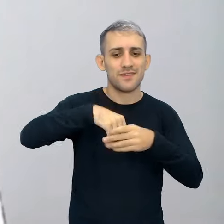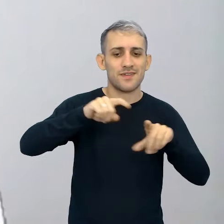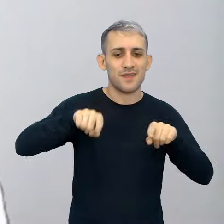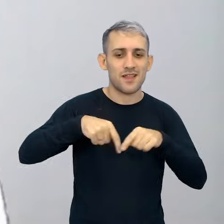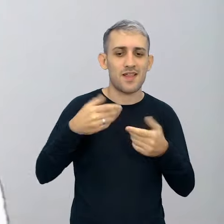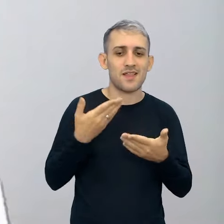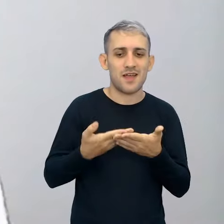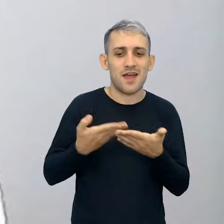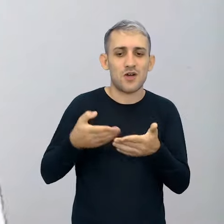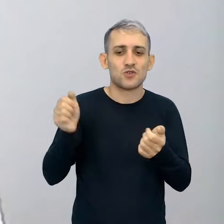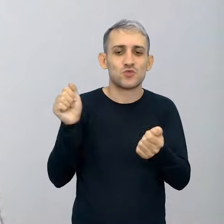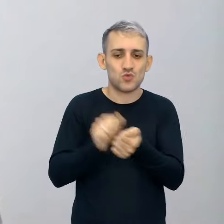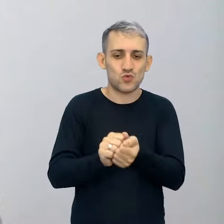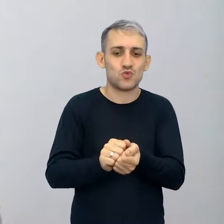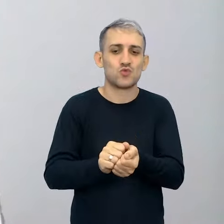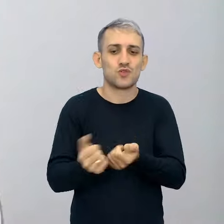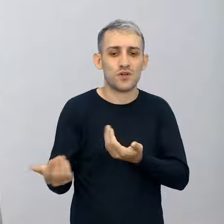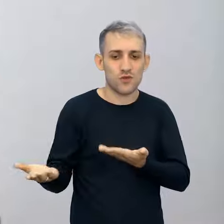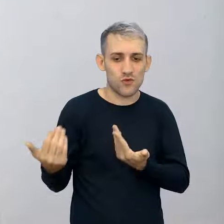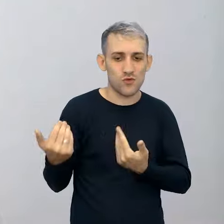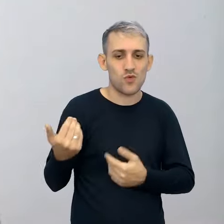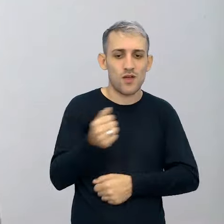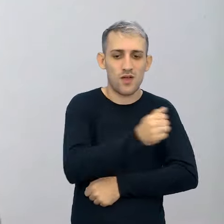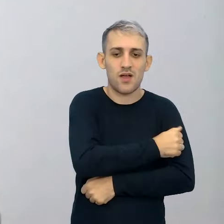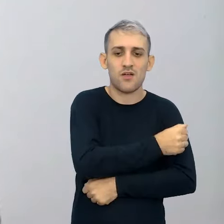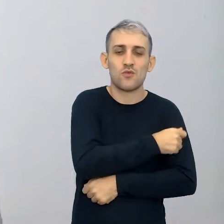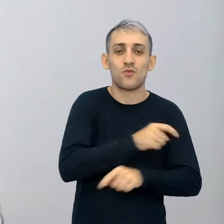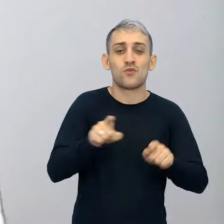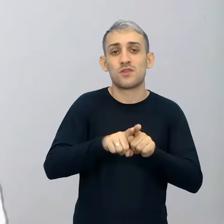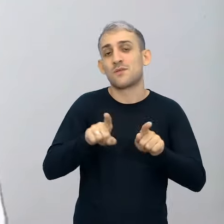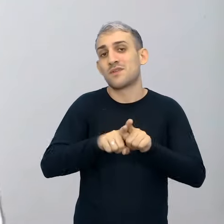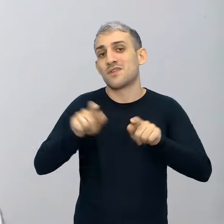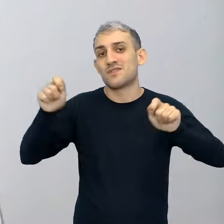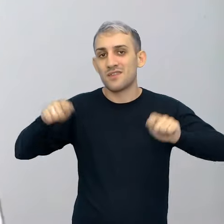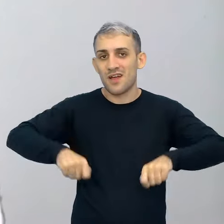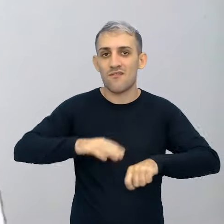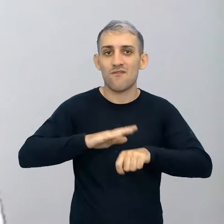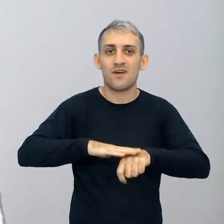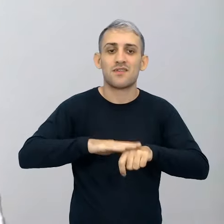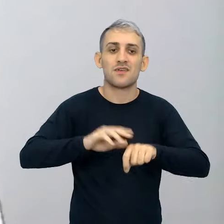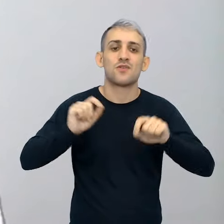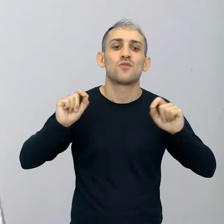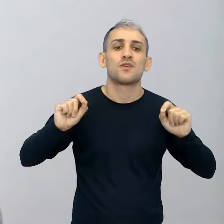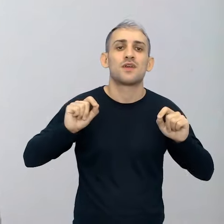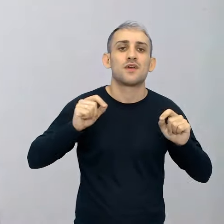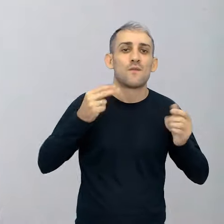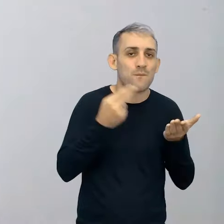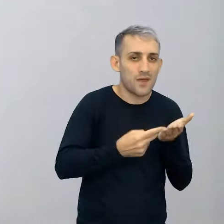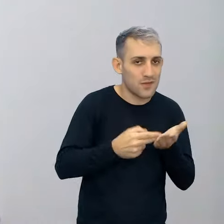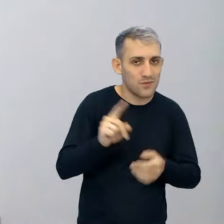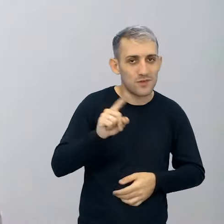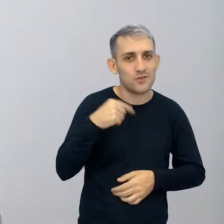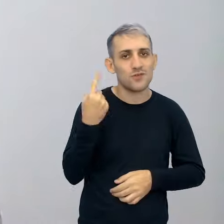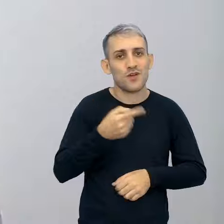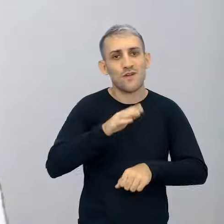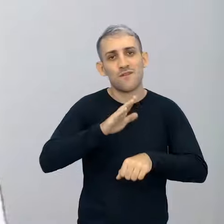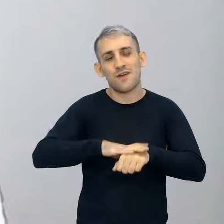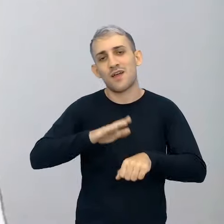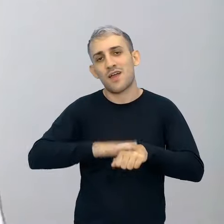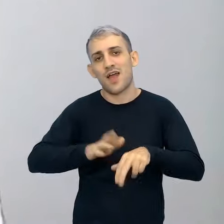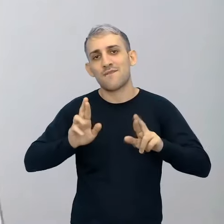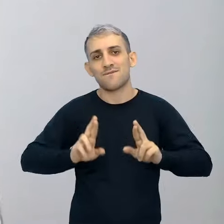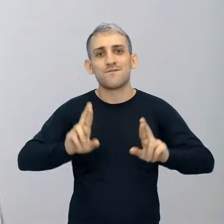com os nossos jovens nossos alunos e que possamos fazer não o mesmo do mesmo mas que possamos fazer a